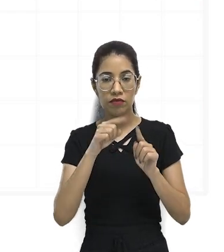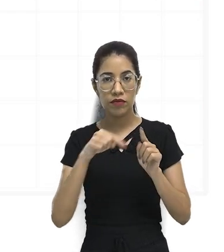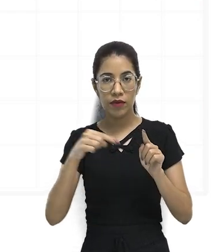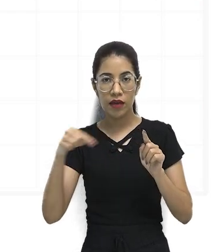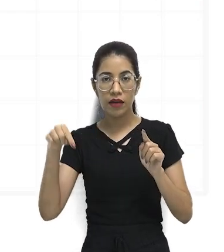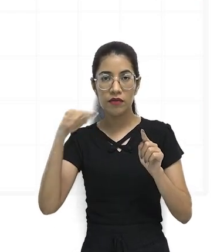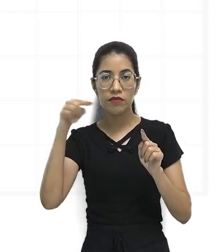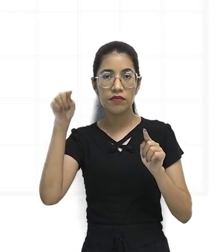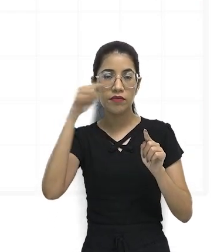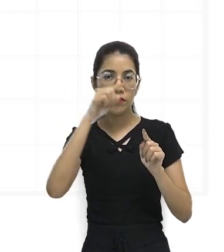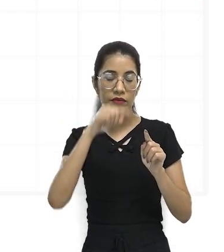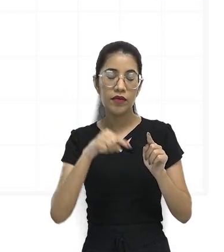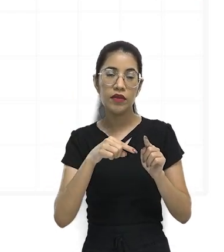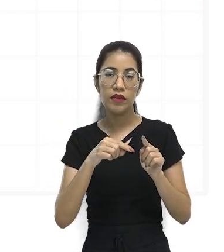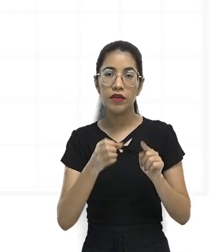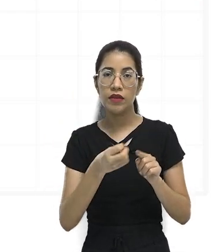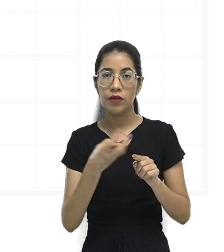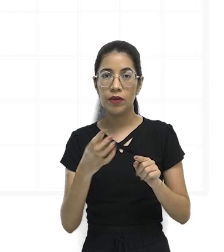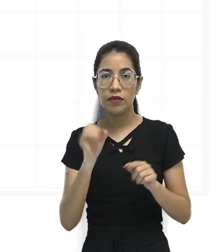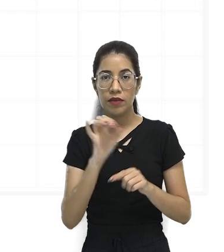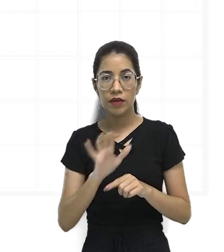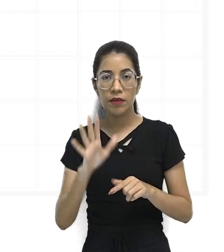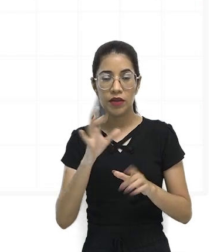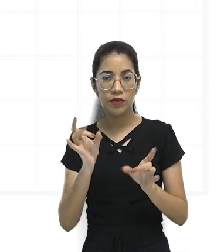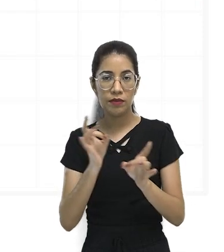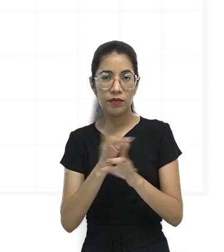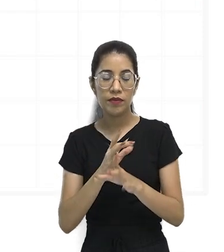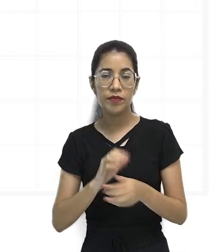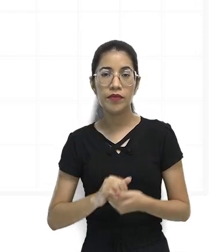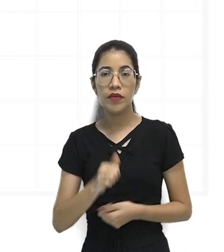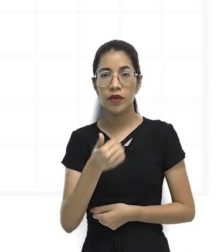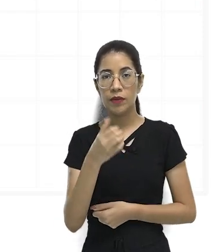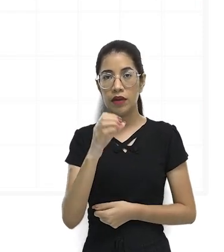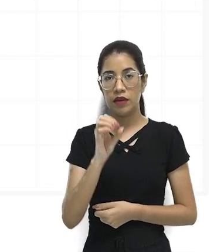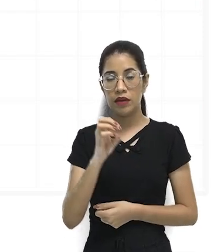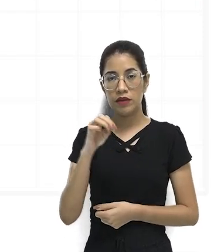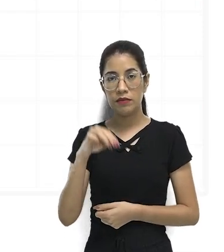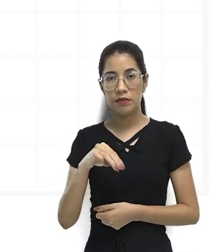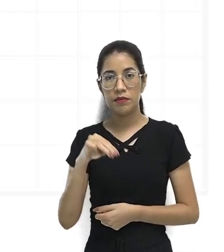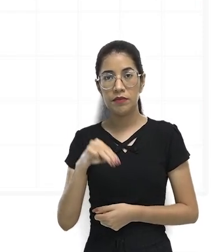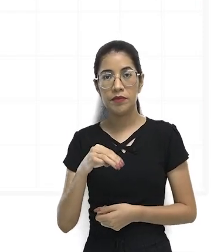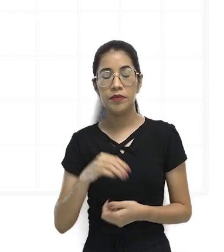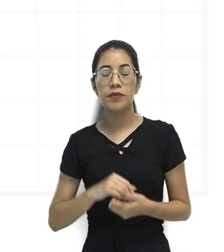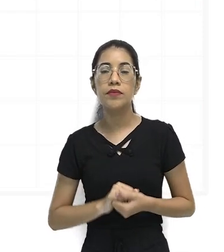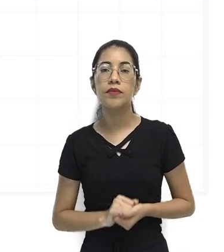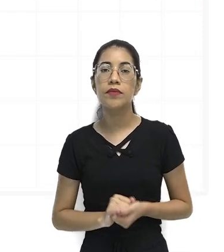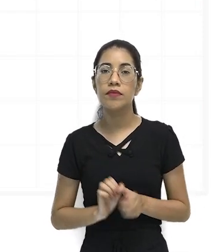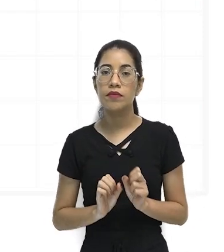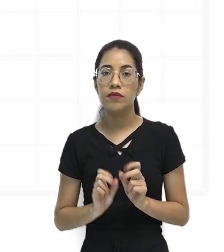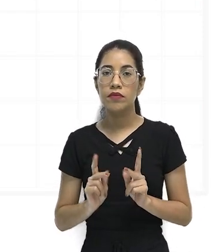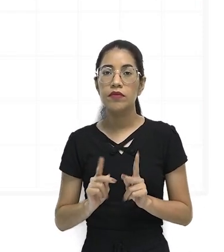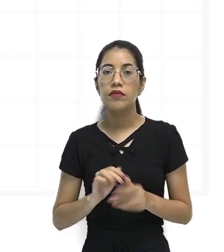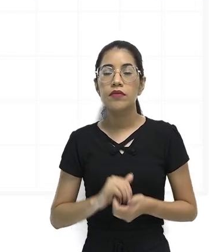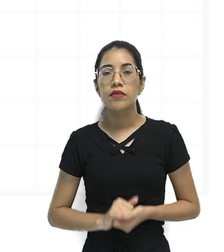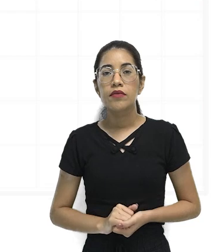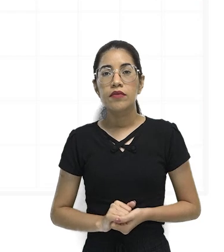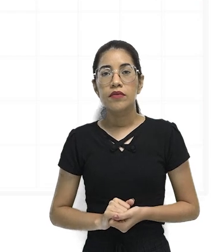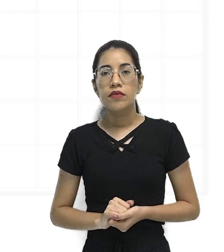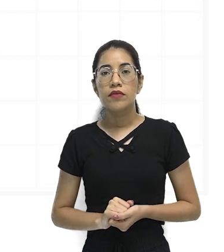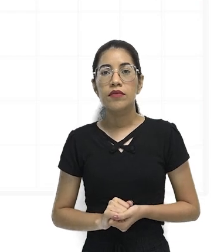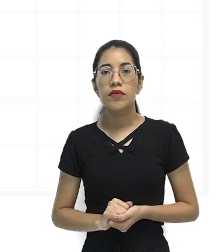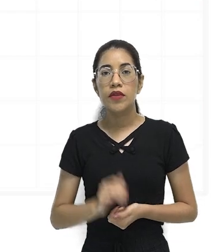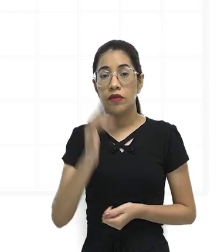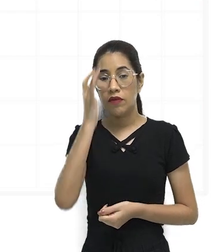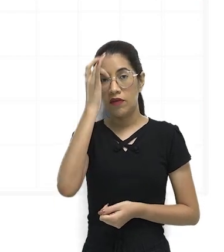contornar essa figura? Então aí está, 10 metros, ok?